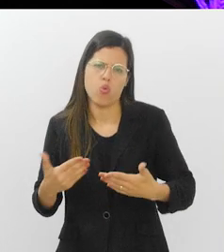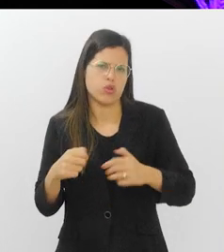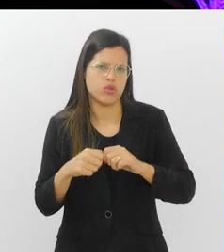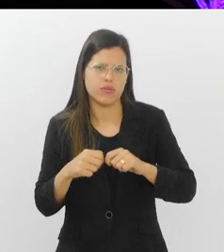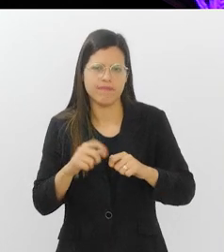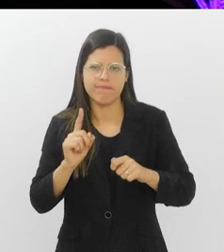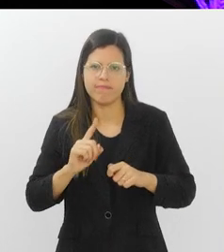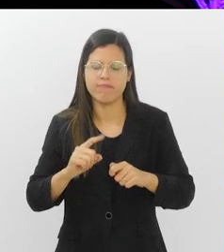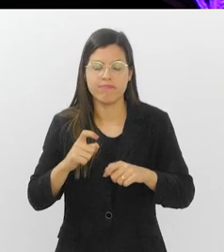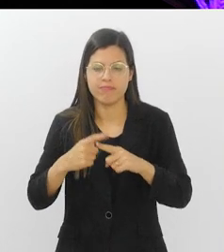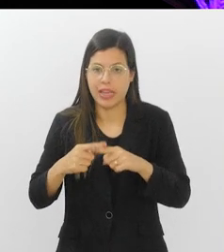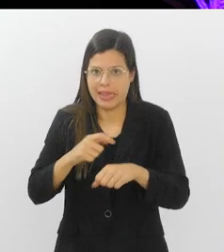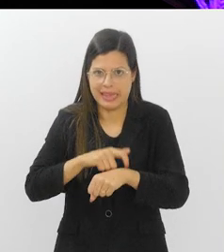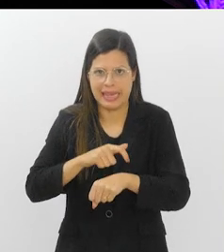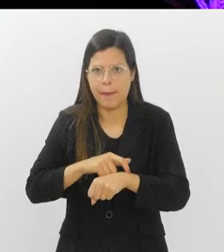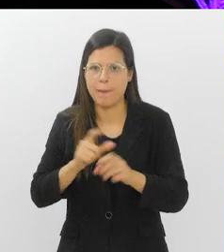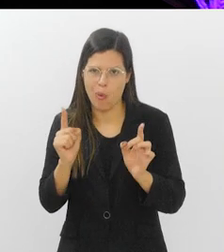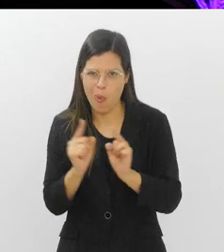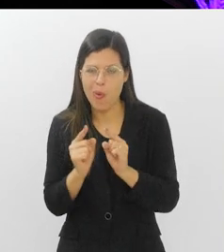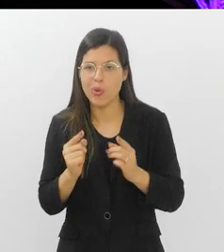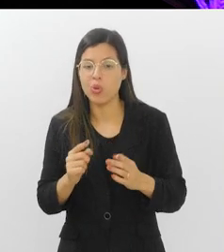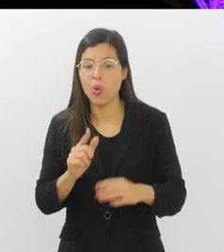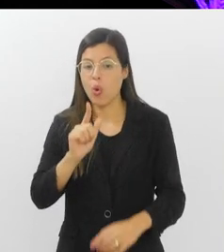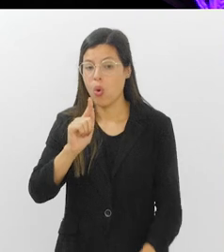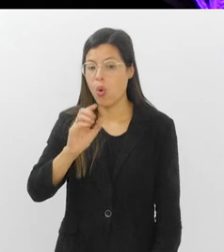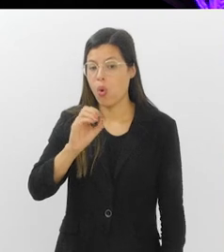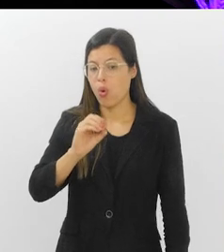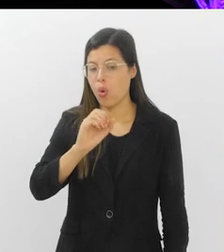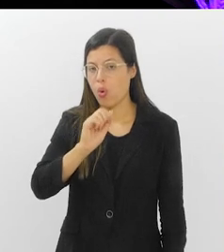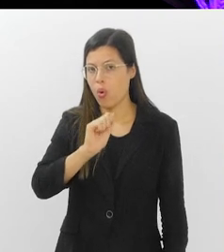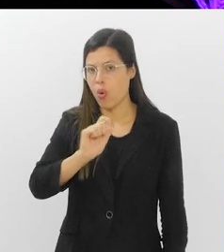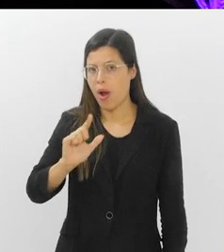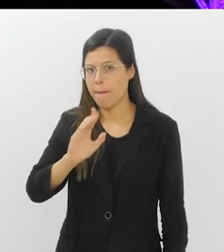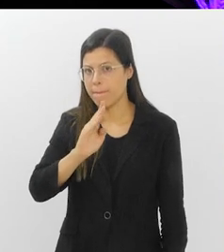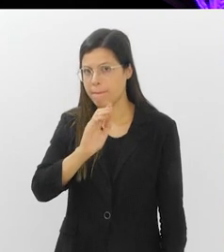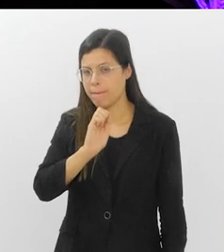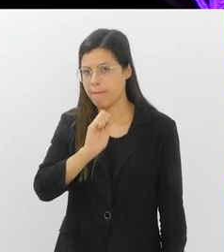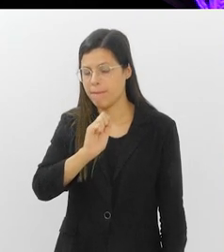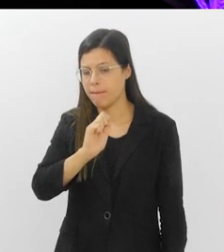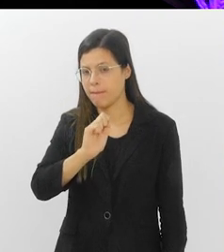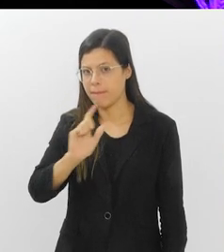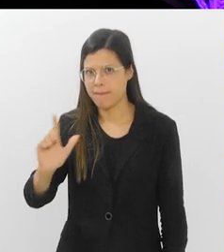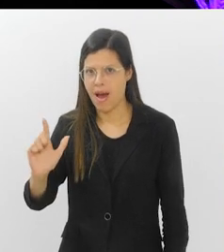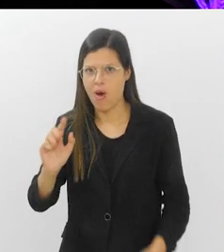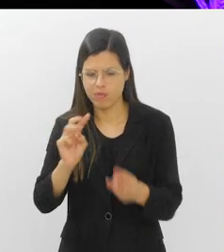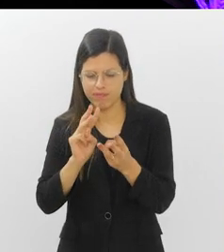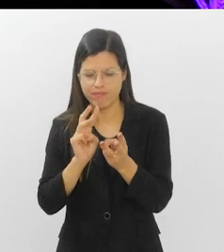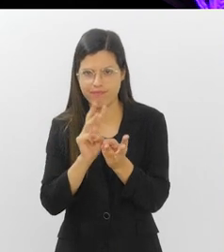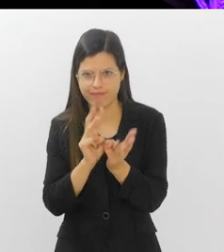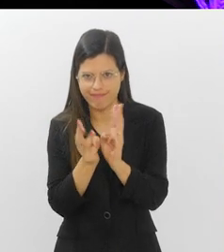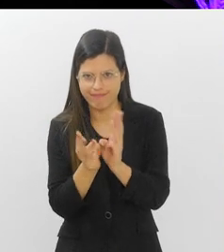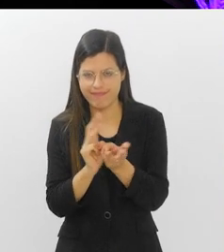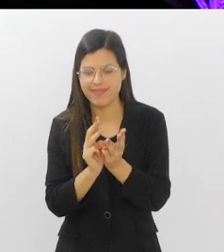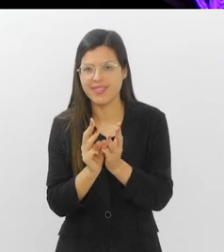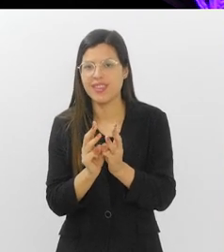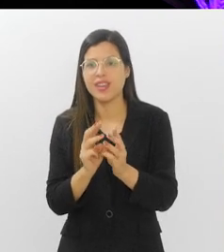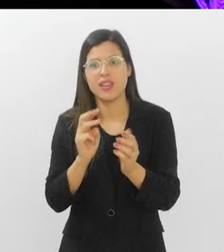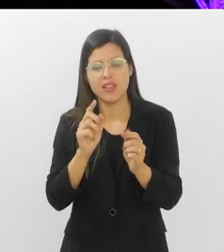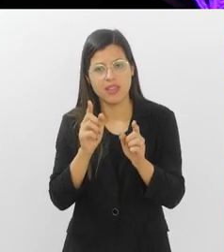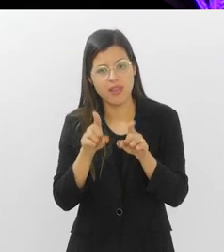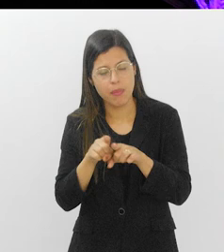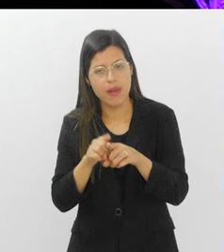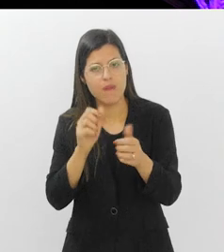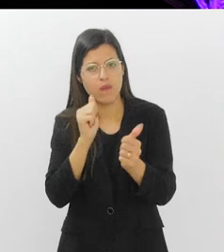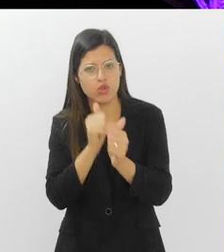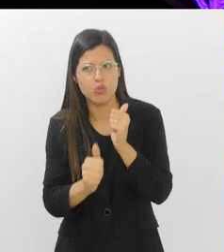mais por falta de tempo mas sempre gostei muito e go ball e e futebol e acabou no final né quando a gente vai afunilando o